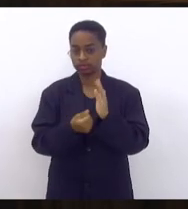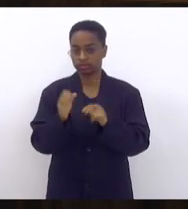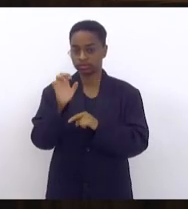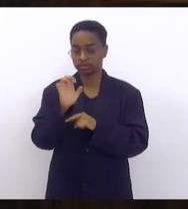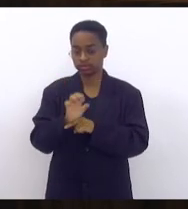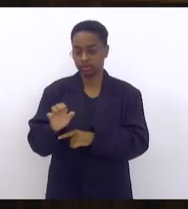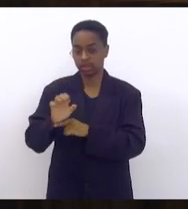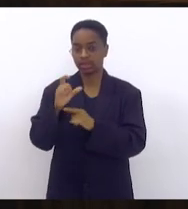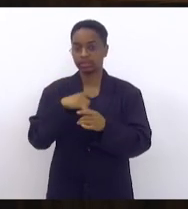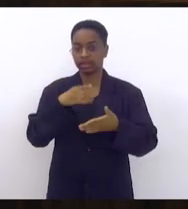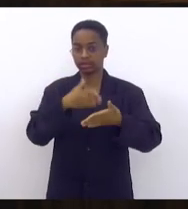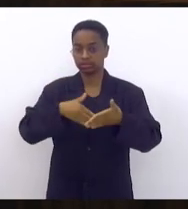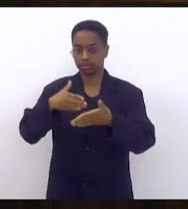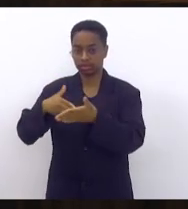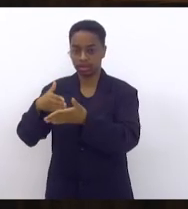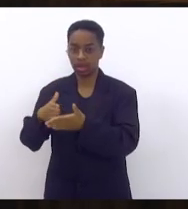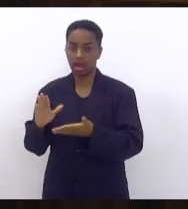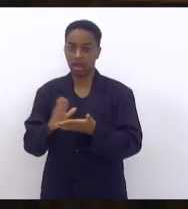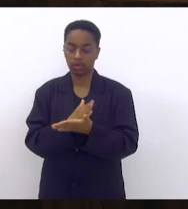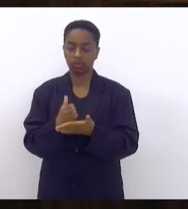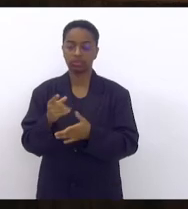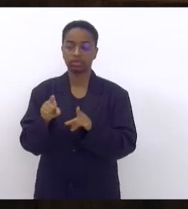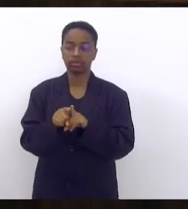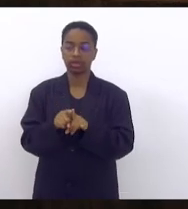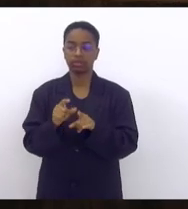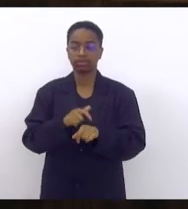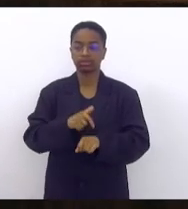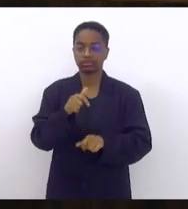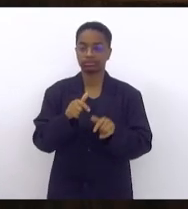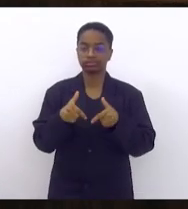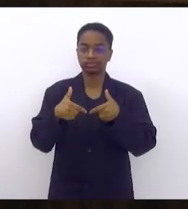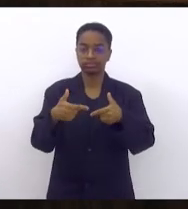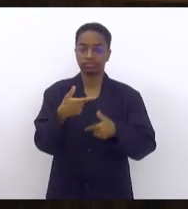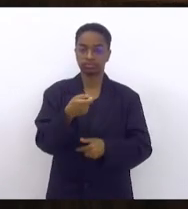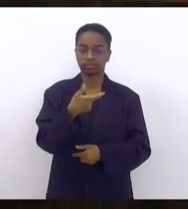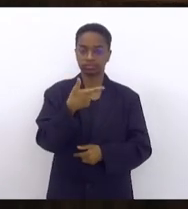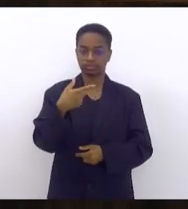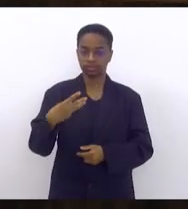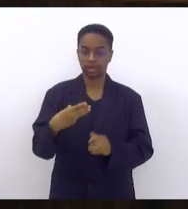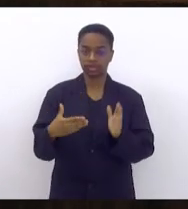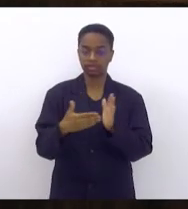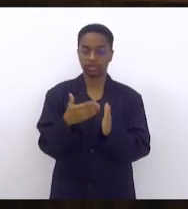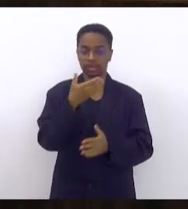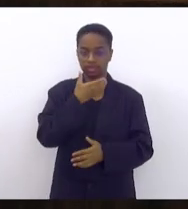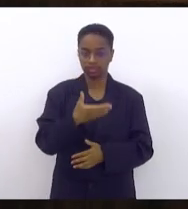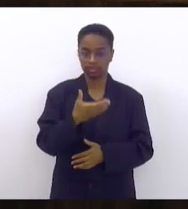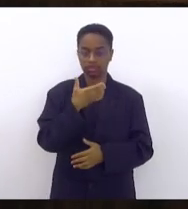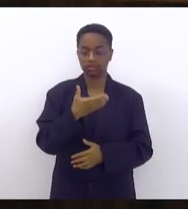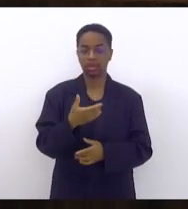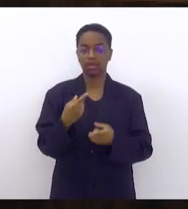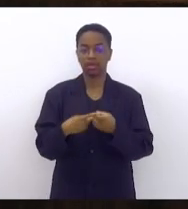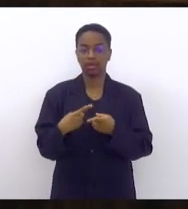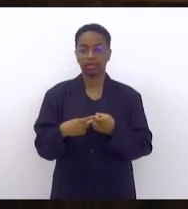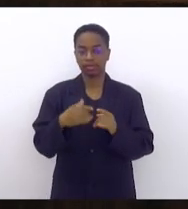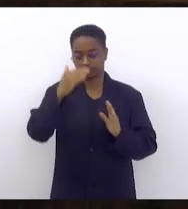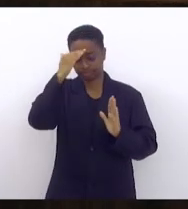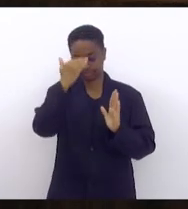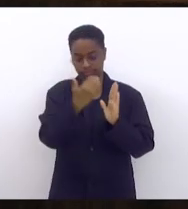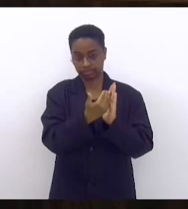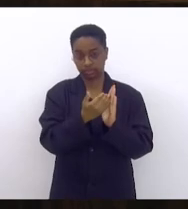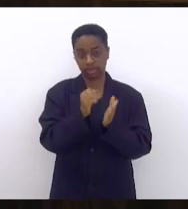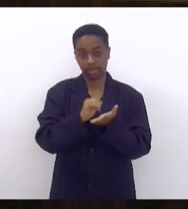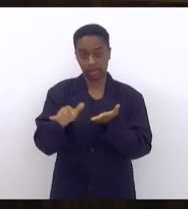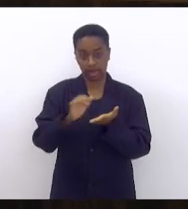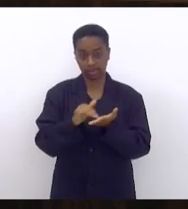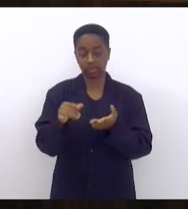algumas limitações para executar, inclusive, o orçamento de 2023, até dezembro, para cumprir aquelas despesas discricionárias,